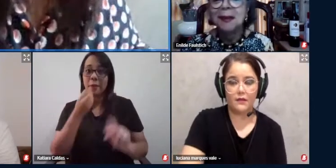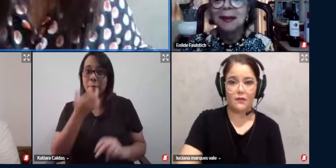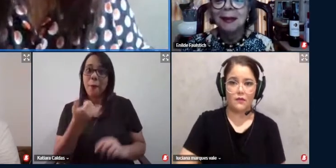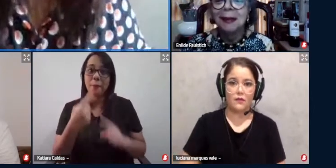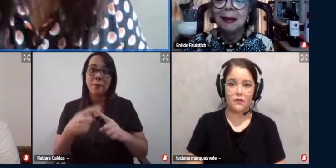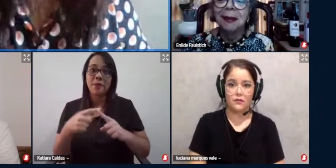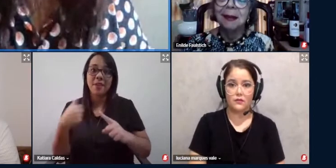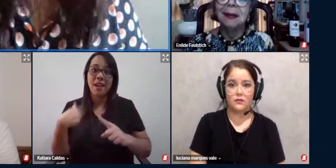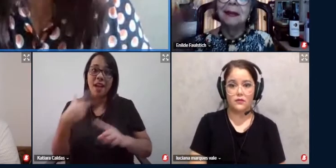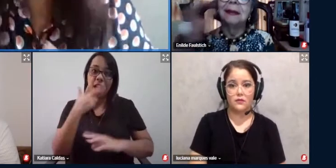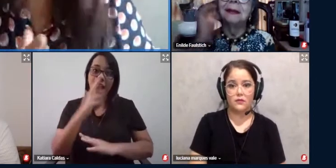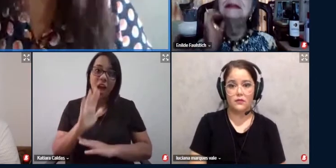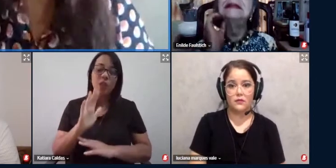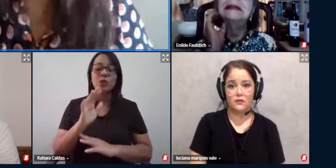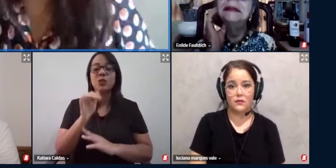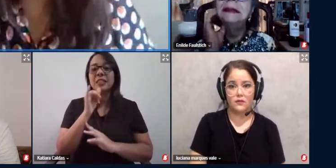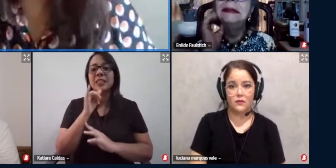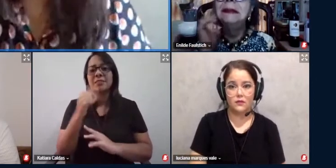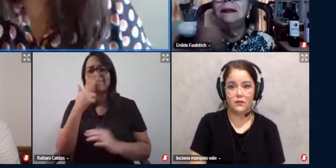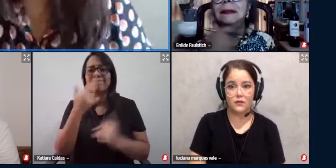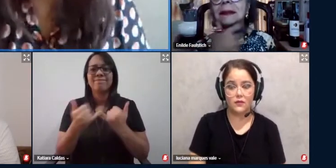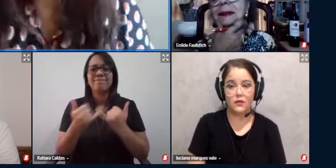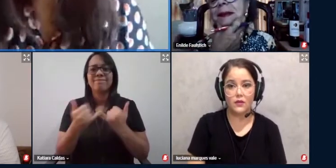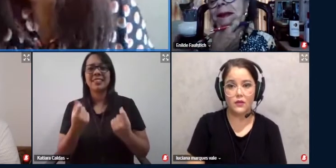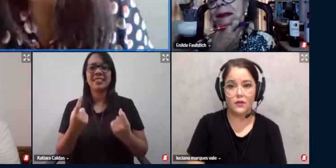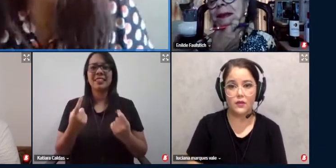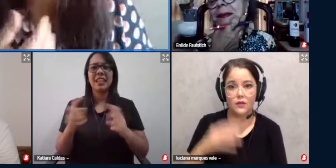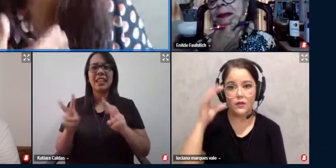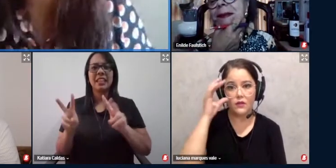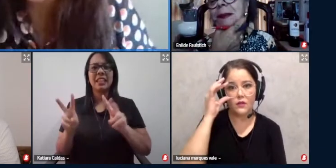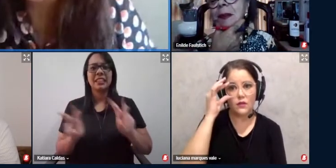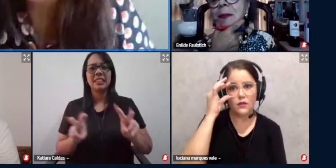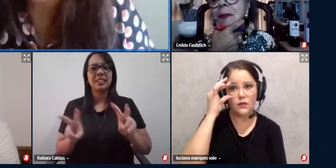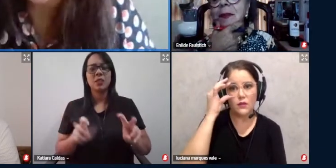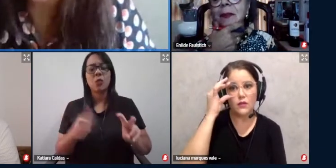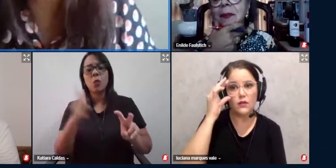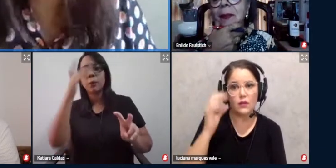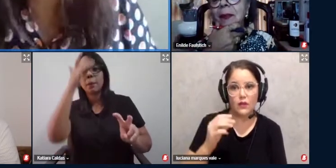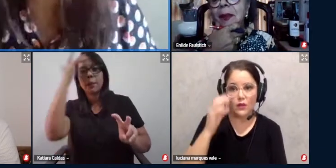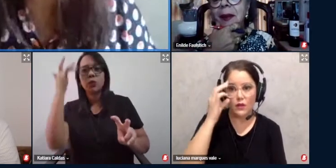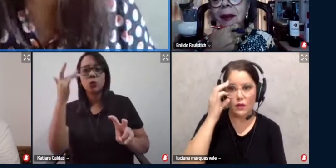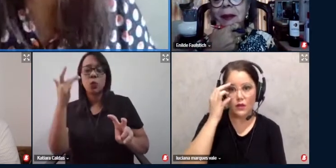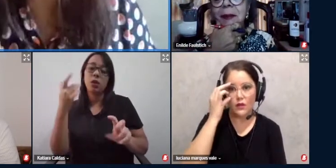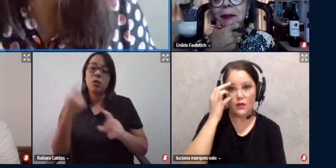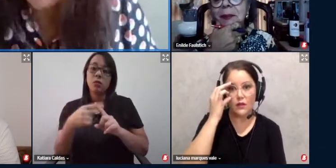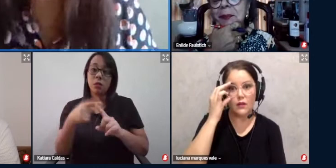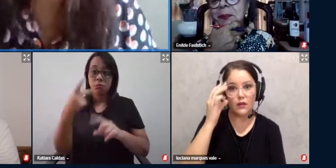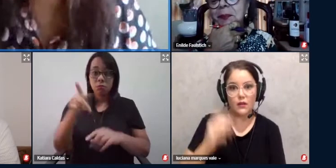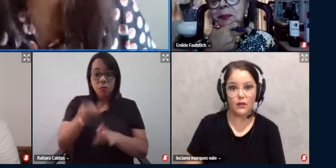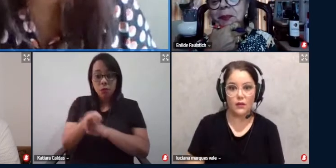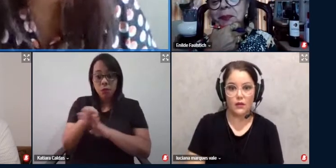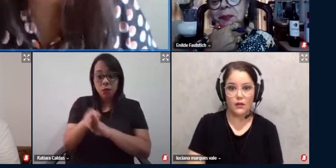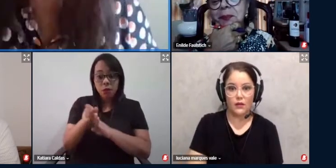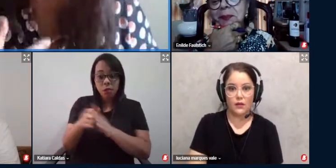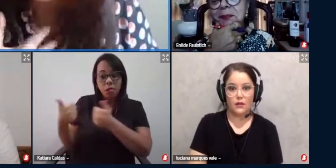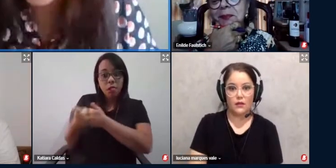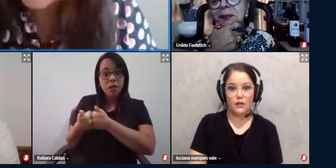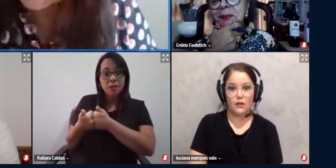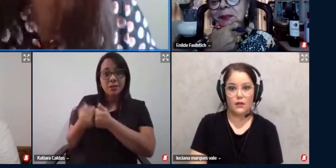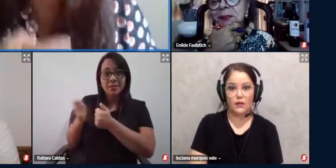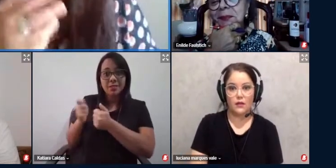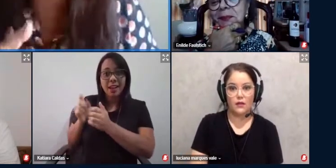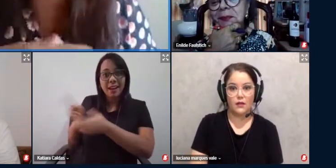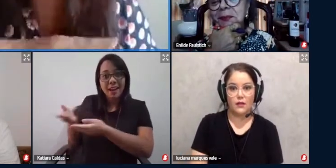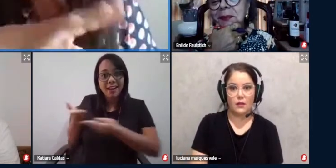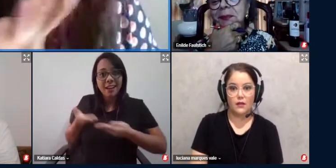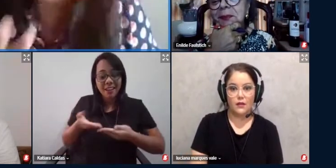que fica estranho, né? Pelo fato de tu teres a tua orientadora ao lado e os textos